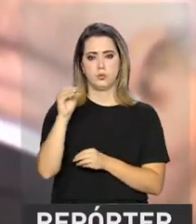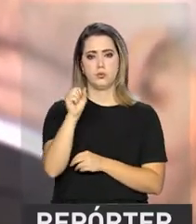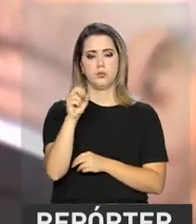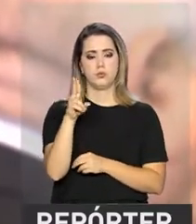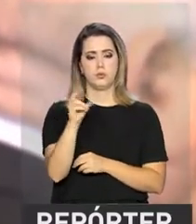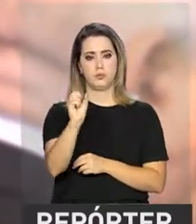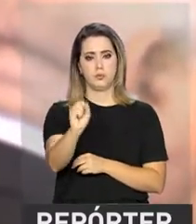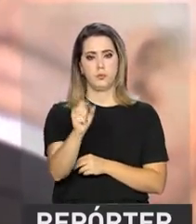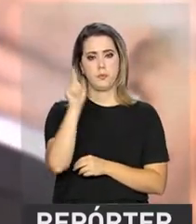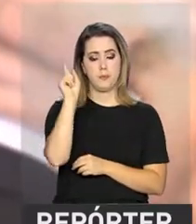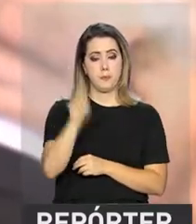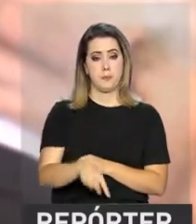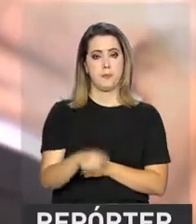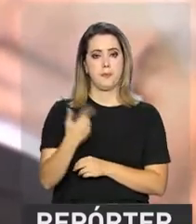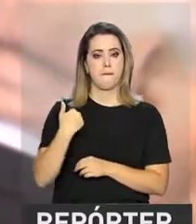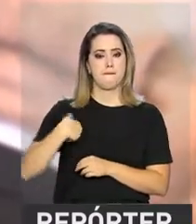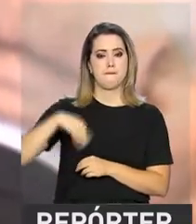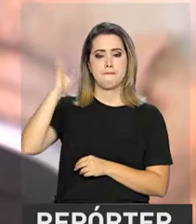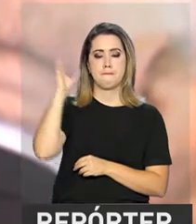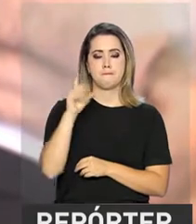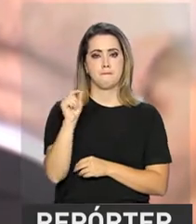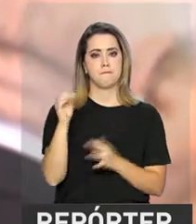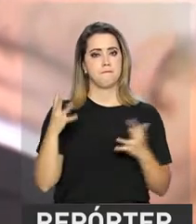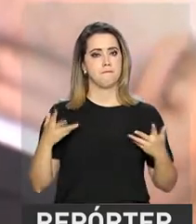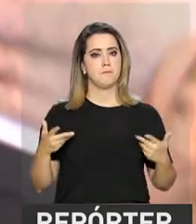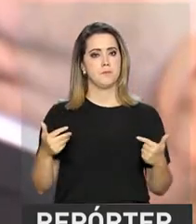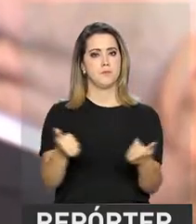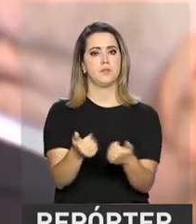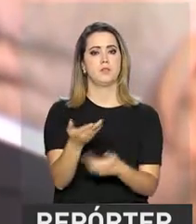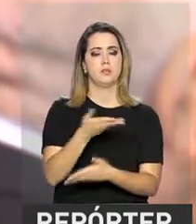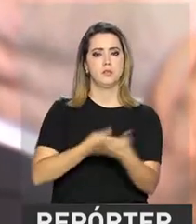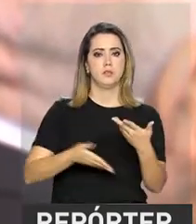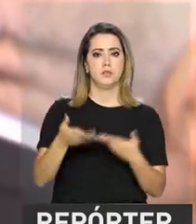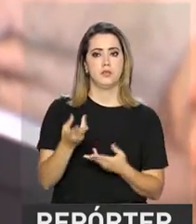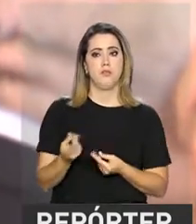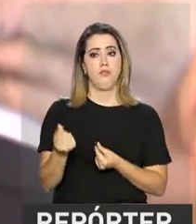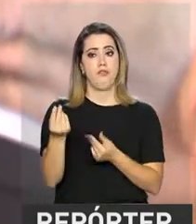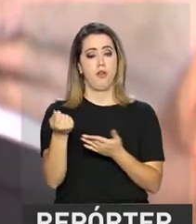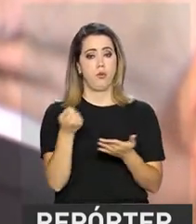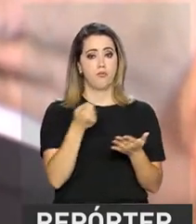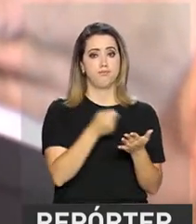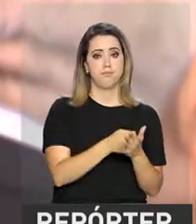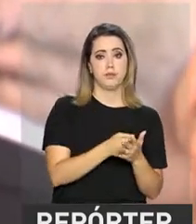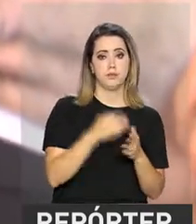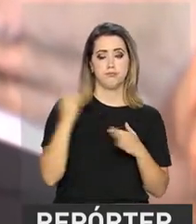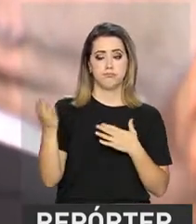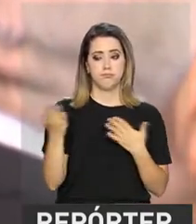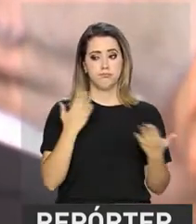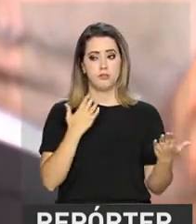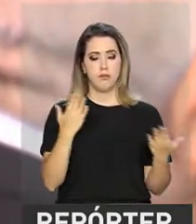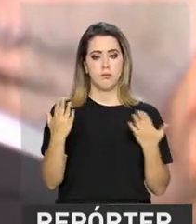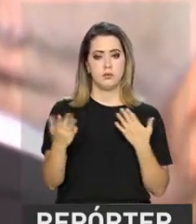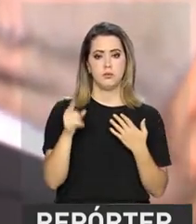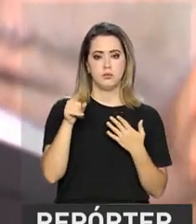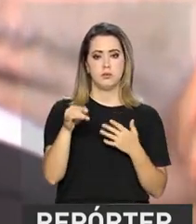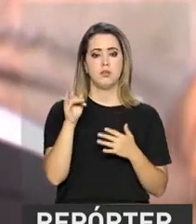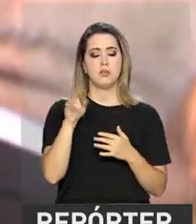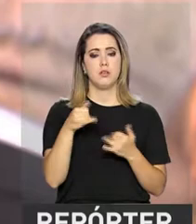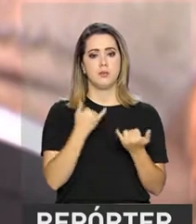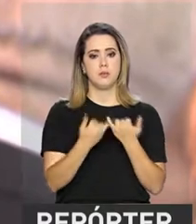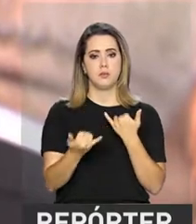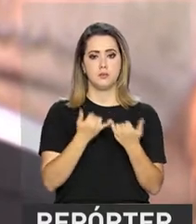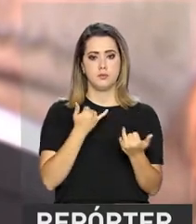são os mais eficientes na relação custo benefício eles são um exemplo